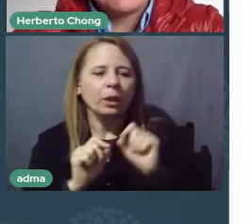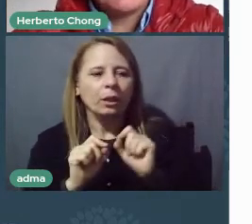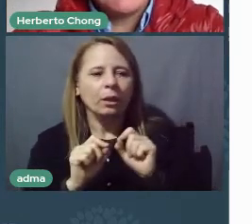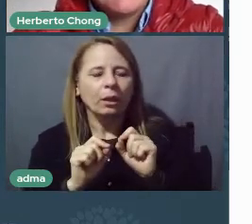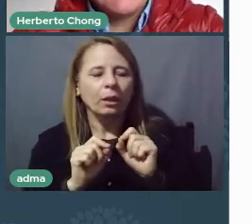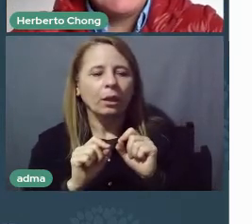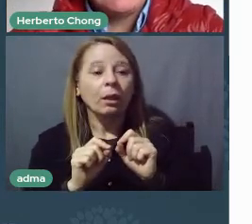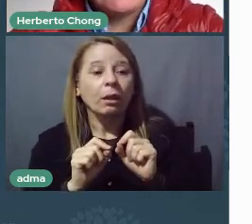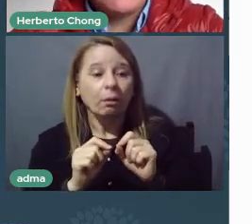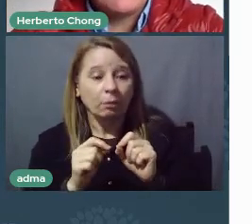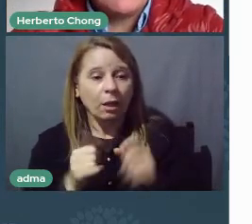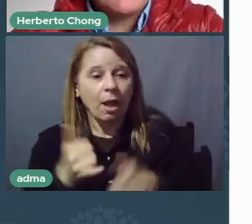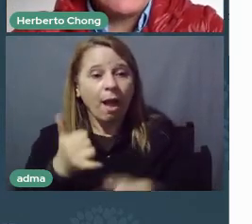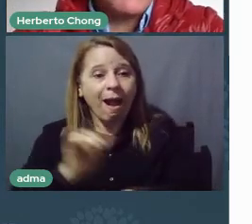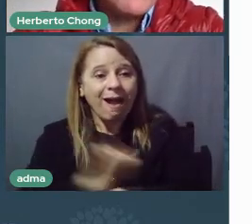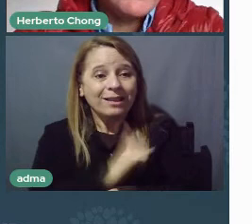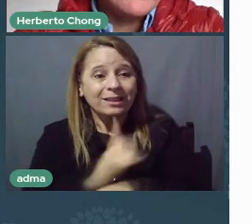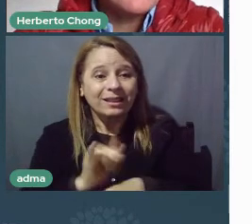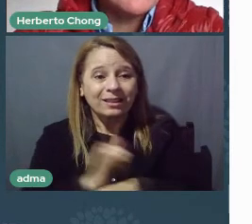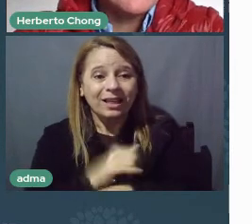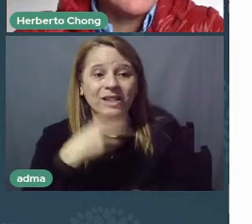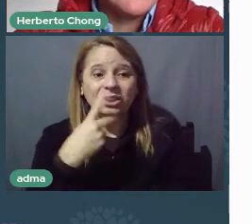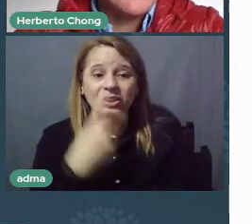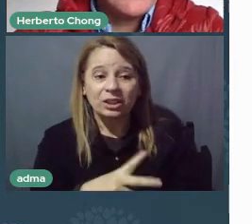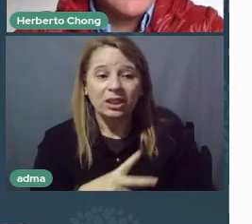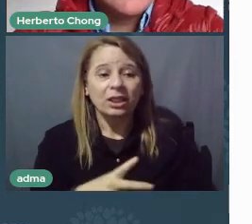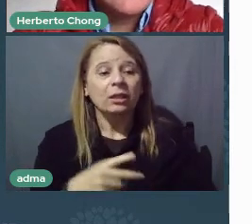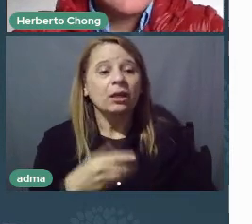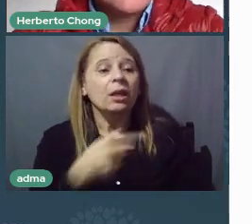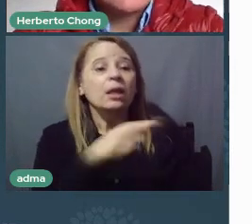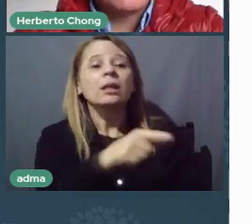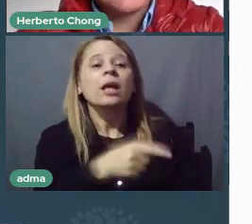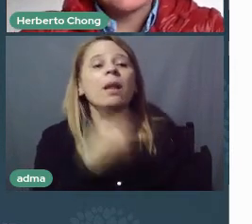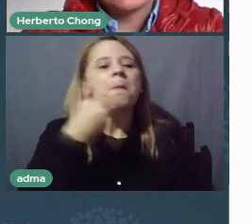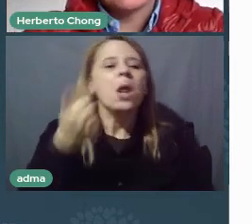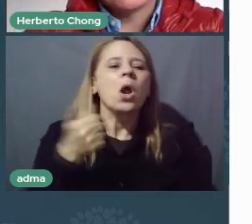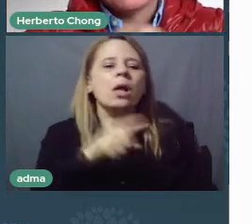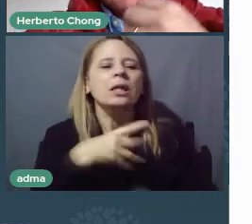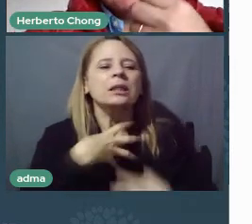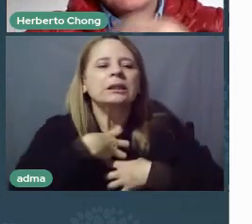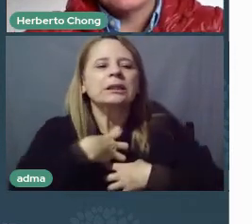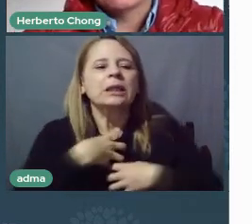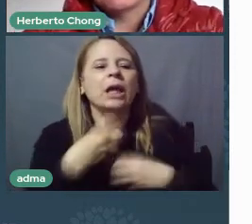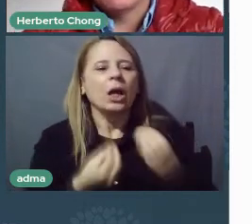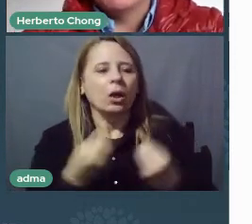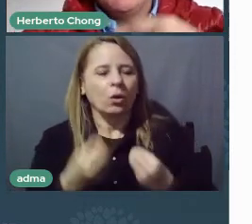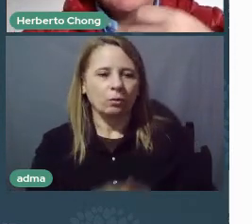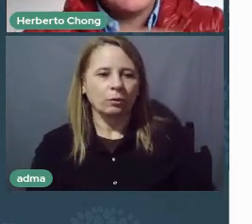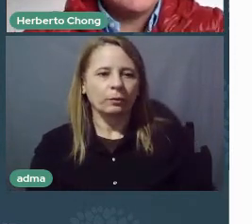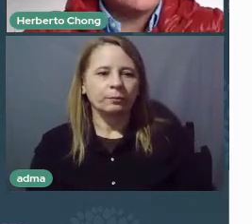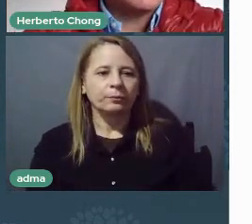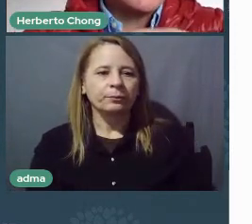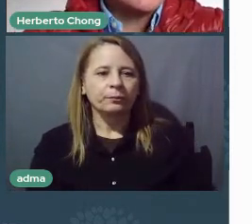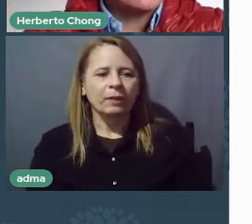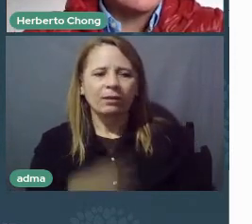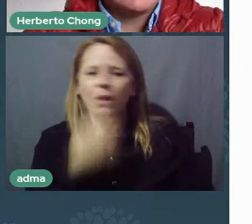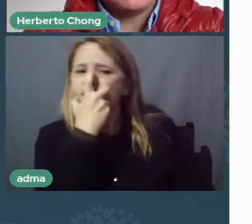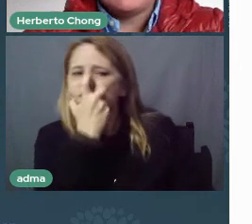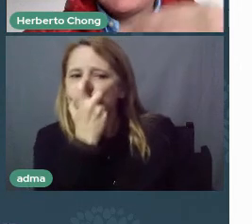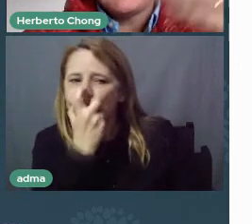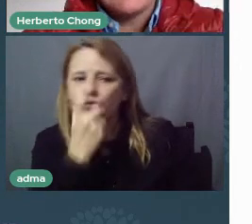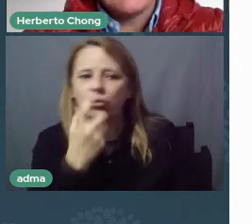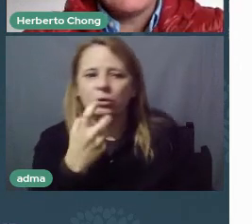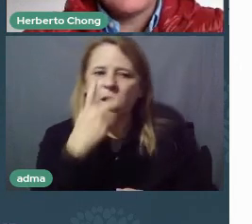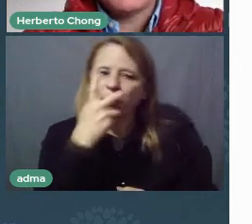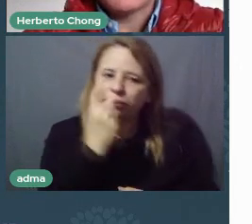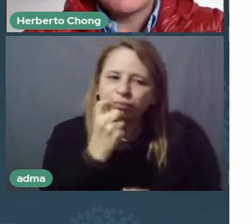de inalação e aderência do paciente e as preferências que ele tem. A gente fala tanto que agora o paciente tem que usar bombinha, em spray, etc.,